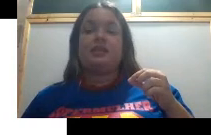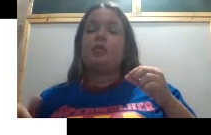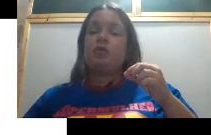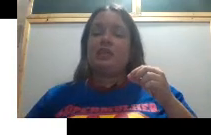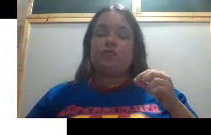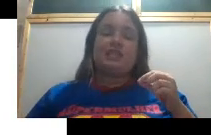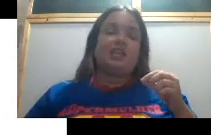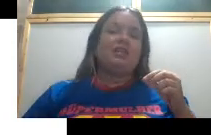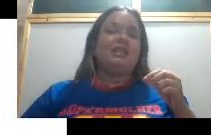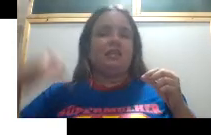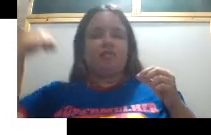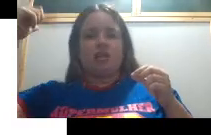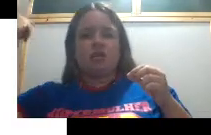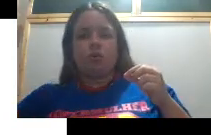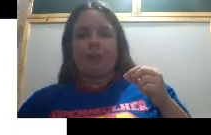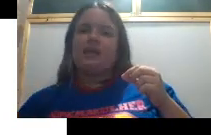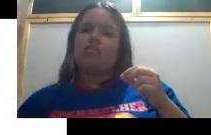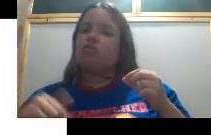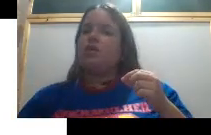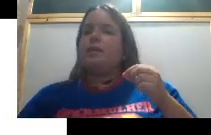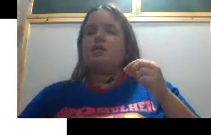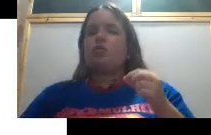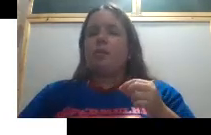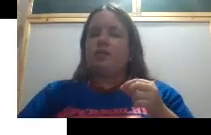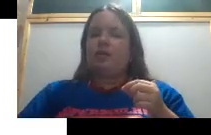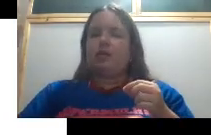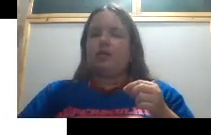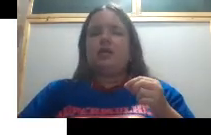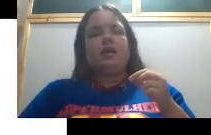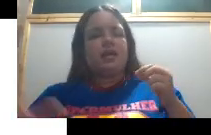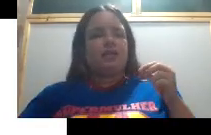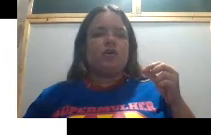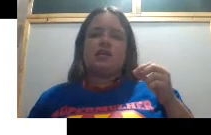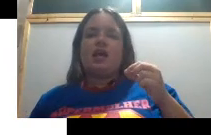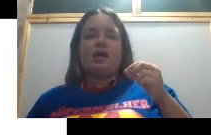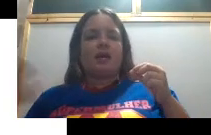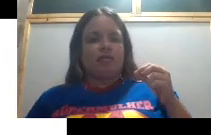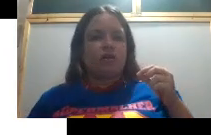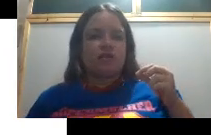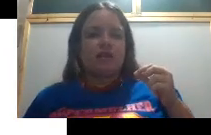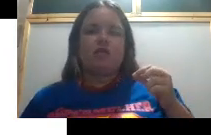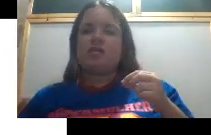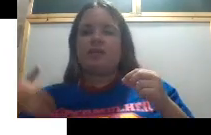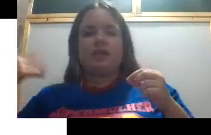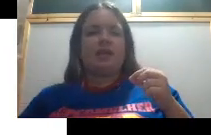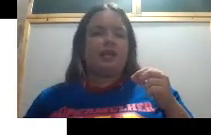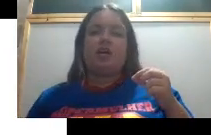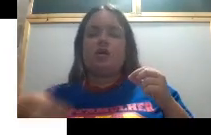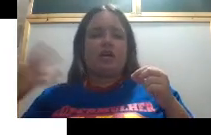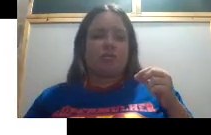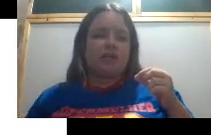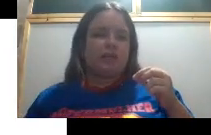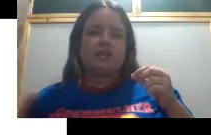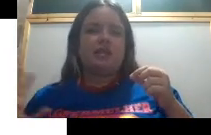tem a sua Bandeira tem muitas vezes a gente identifica o país pela sua Bandeira e a nossa é maravilhosa né nossa